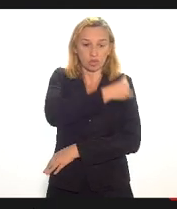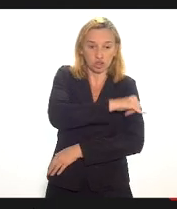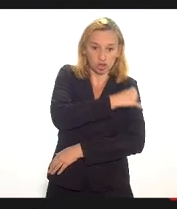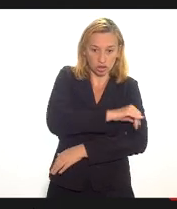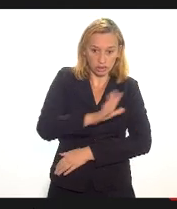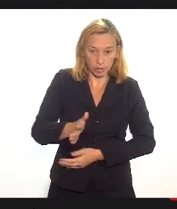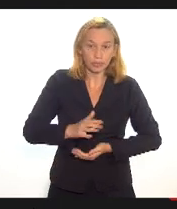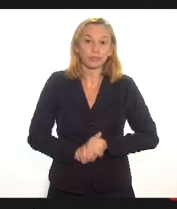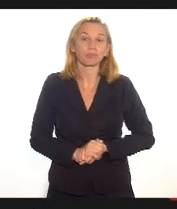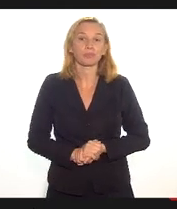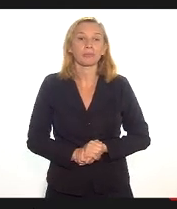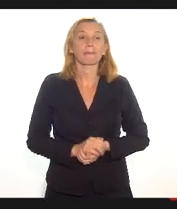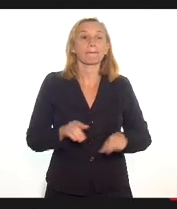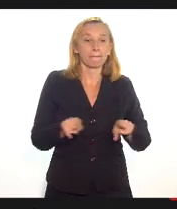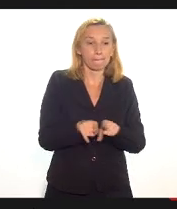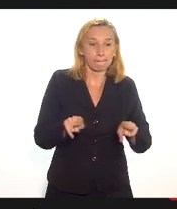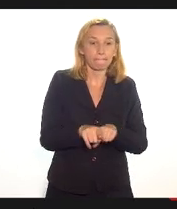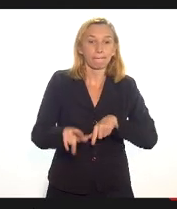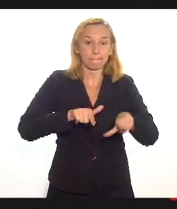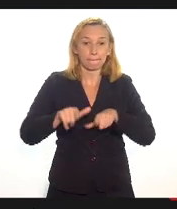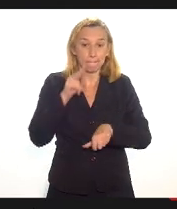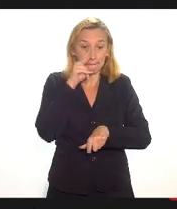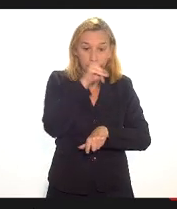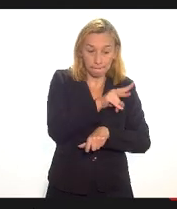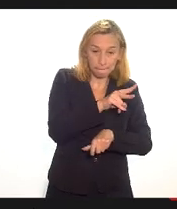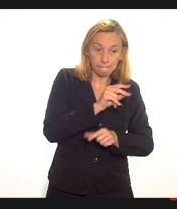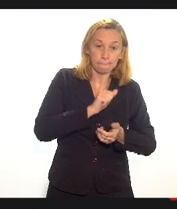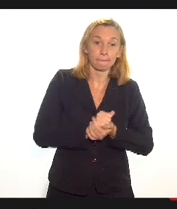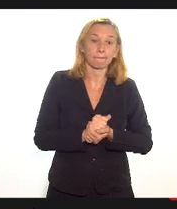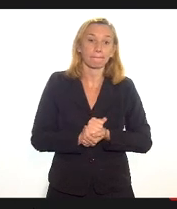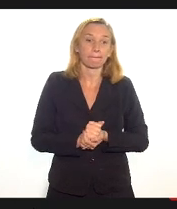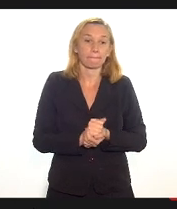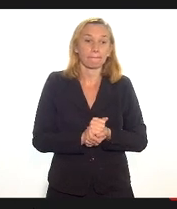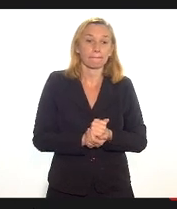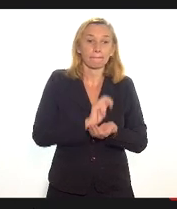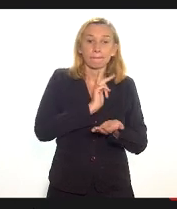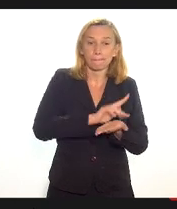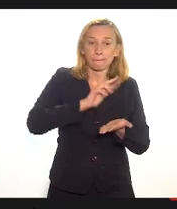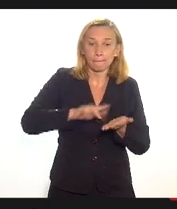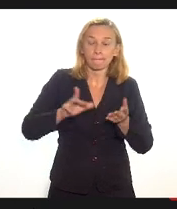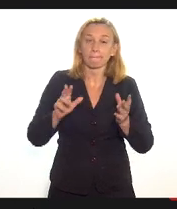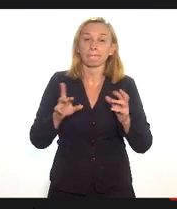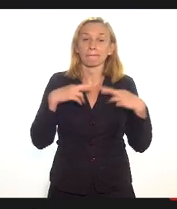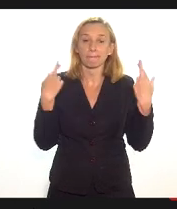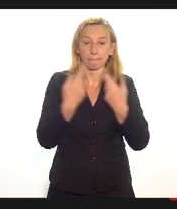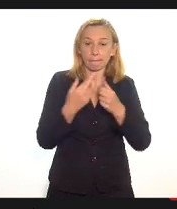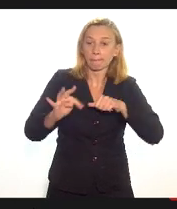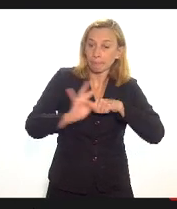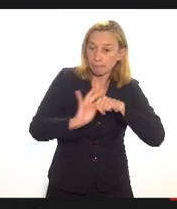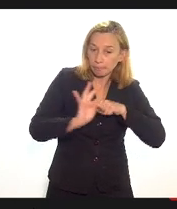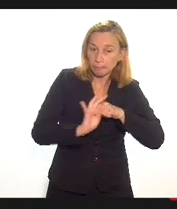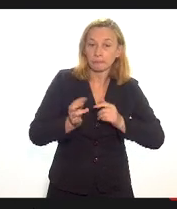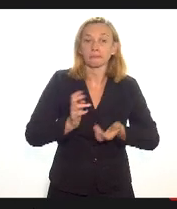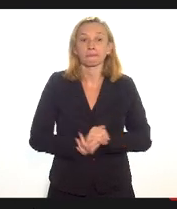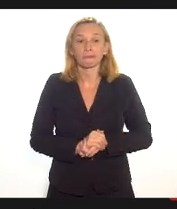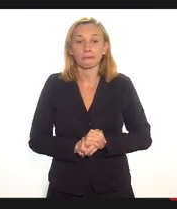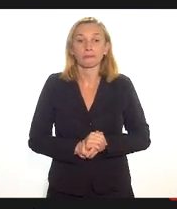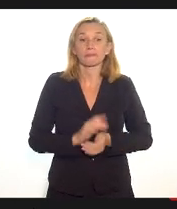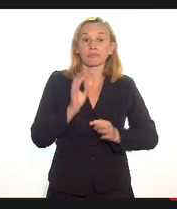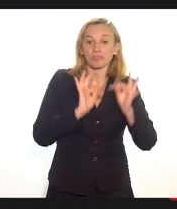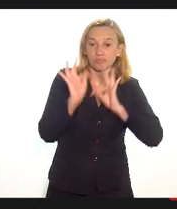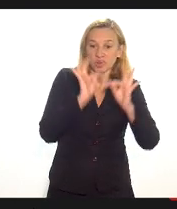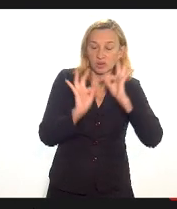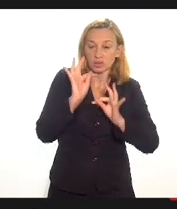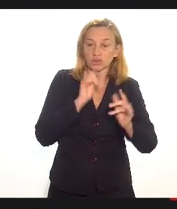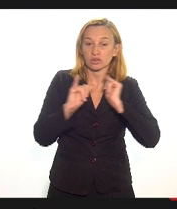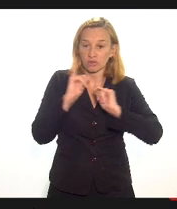aí o IBP trabalhou também muito forte, tivemos várias reuniões técnicas, inclusive porque a parte de tecnologia da